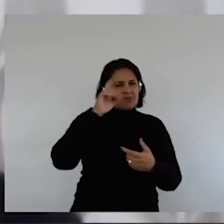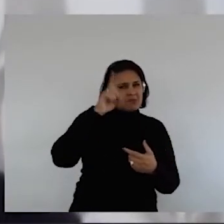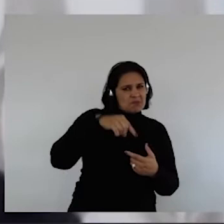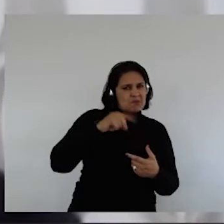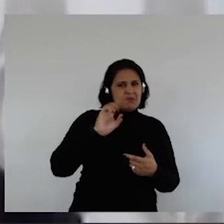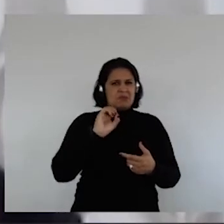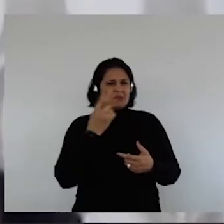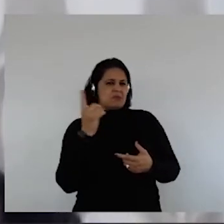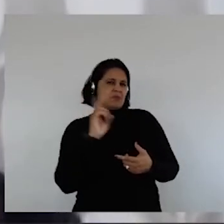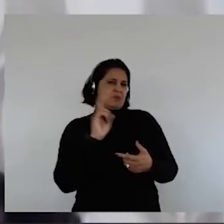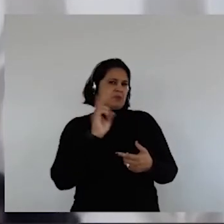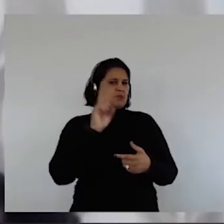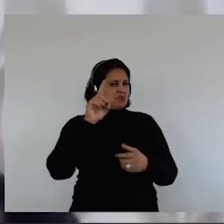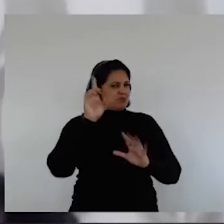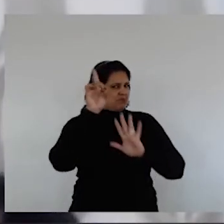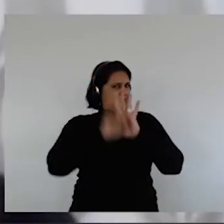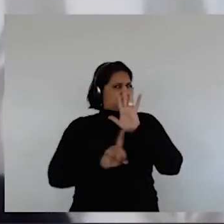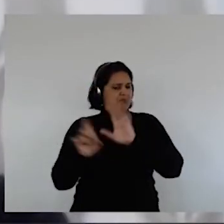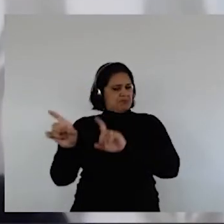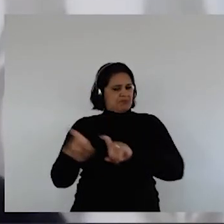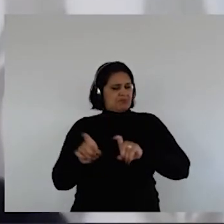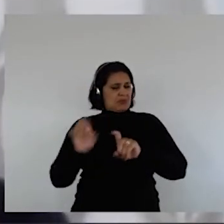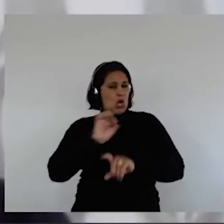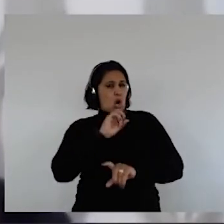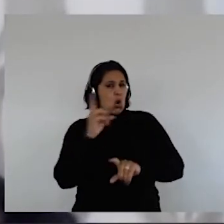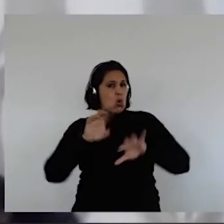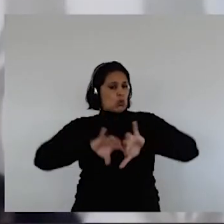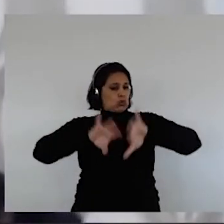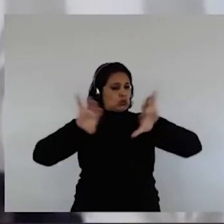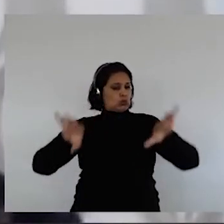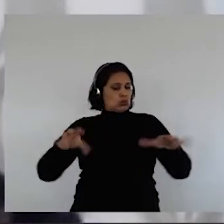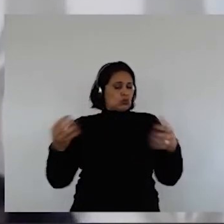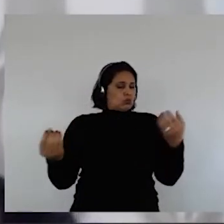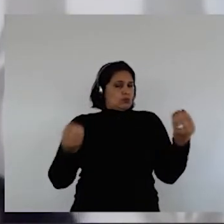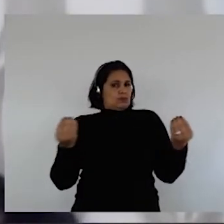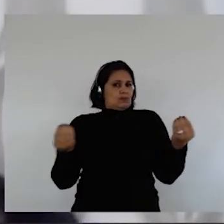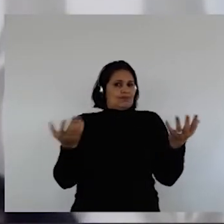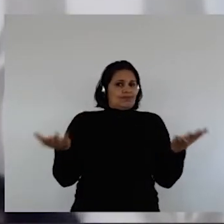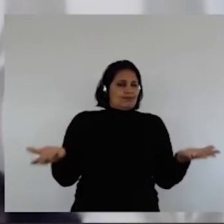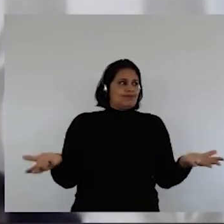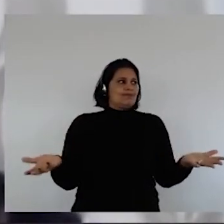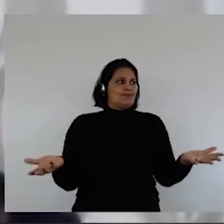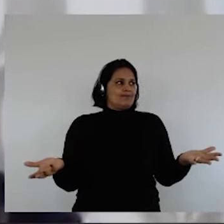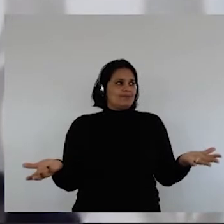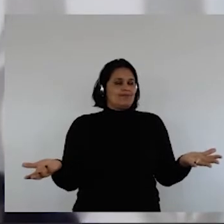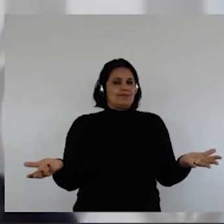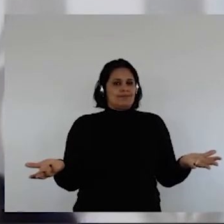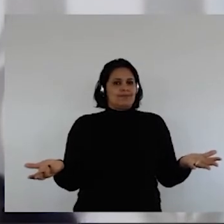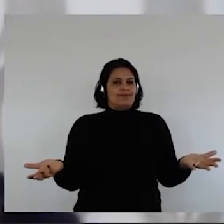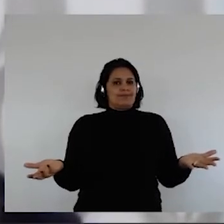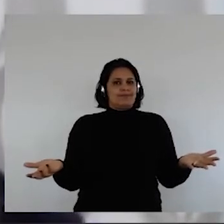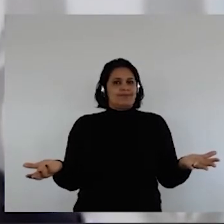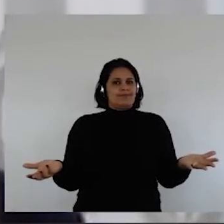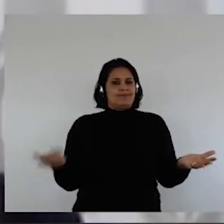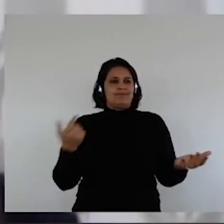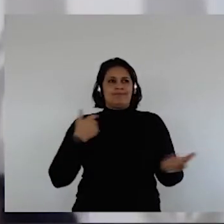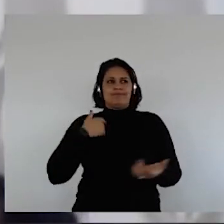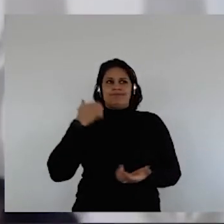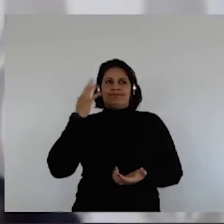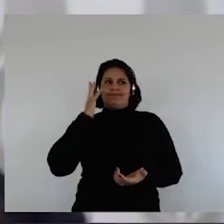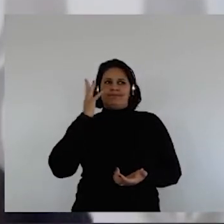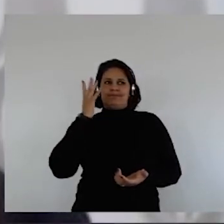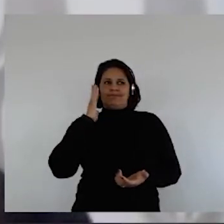direito agrário ou se deve ser tratado de forma autônoma, vai ficar para minha